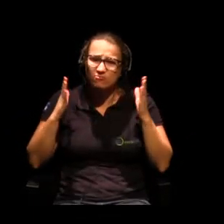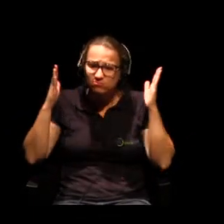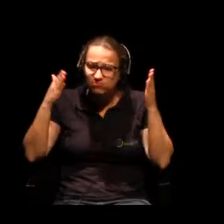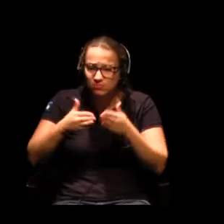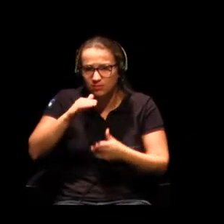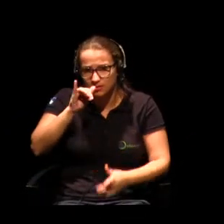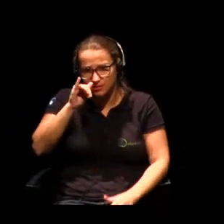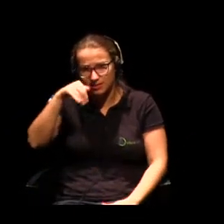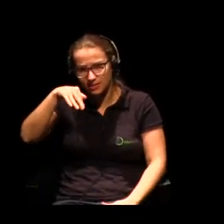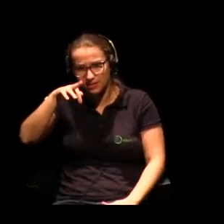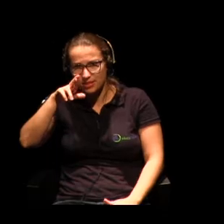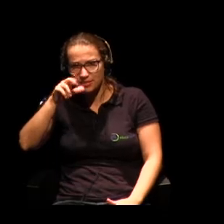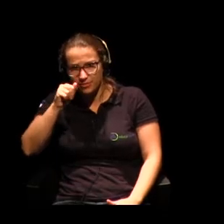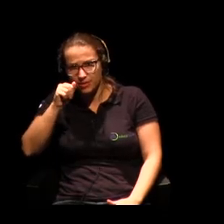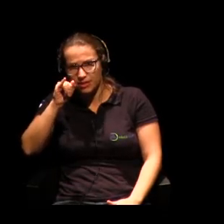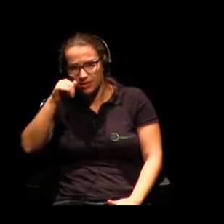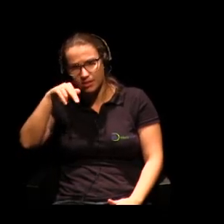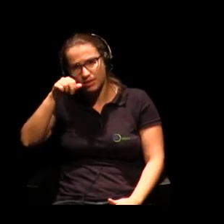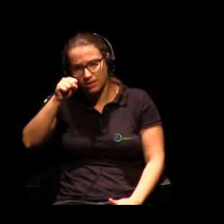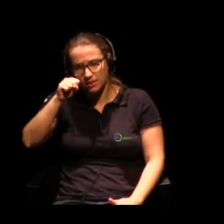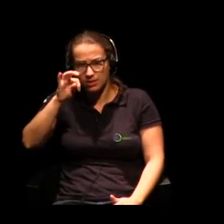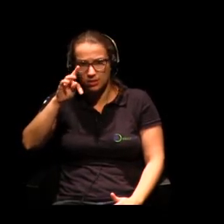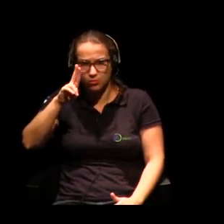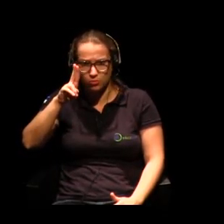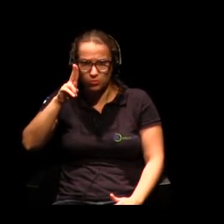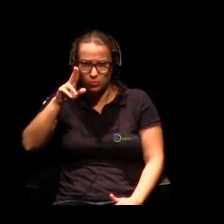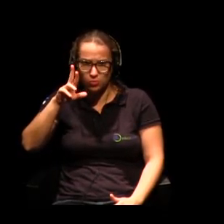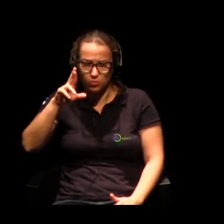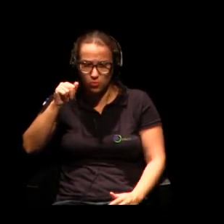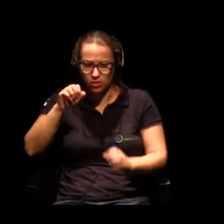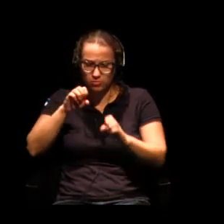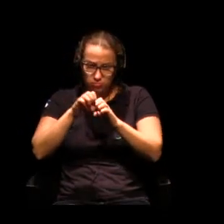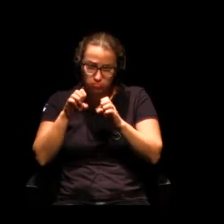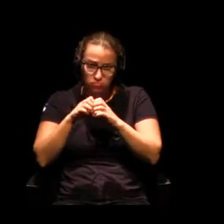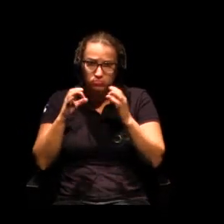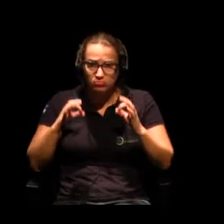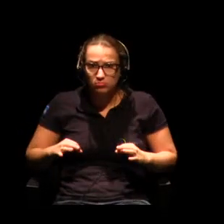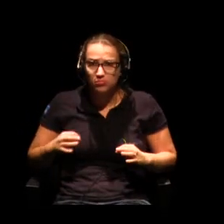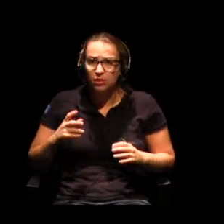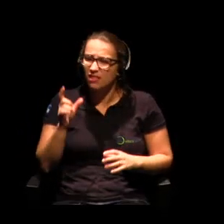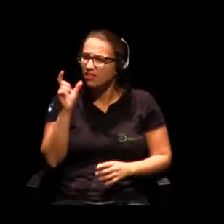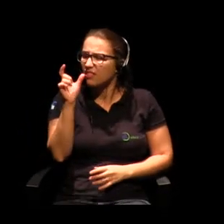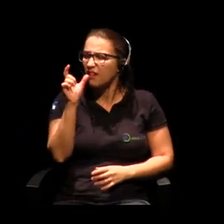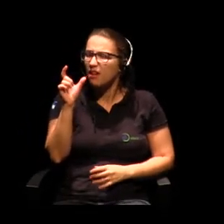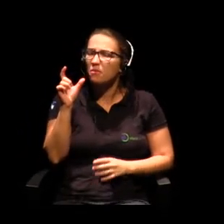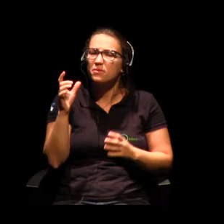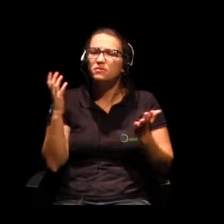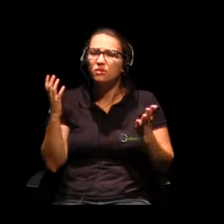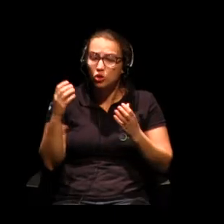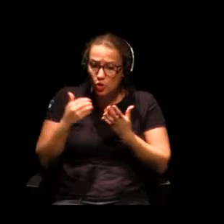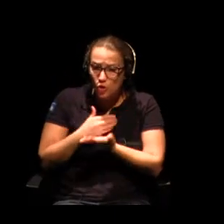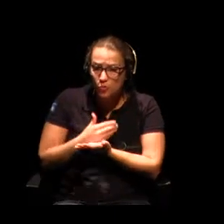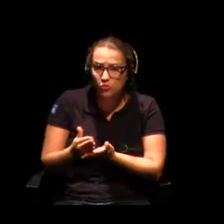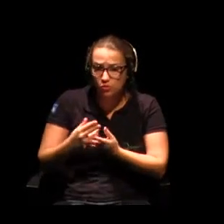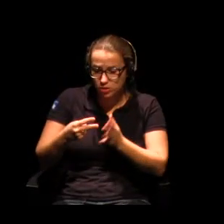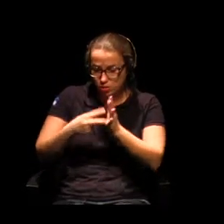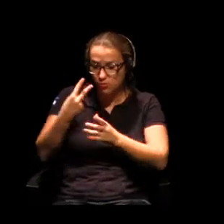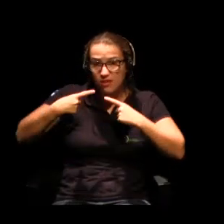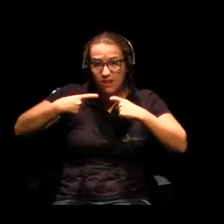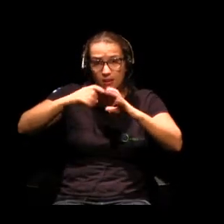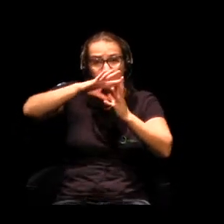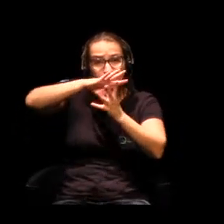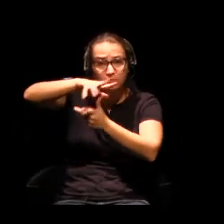mas o meu foco é na infraestrutura, e infraestrutura foi um termo desenvolvido durante a